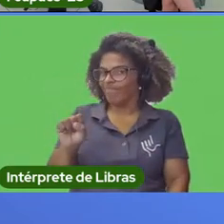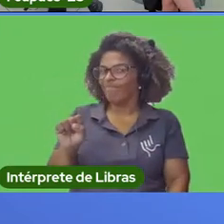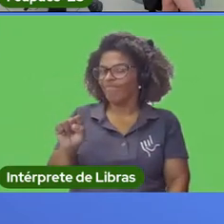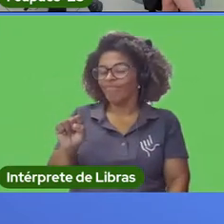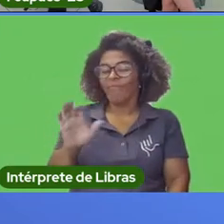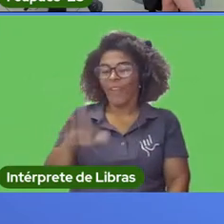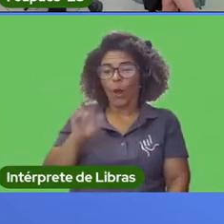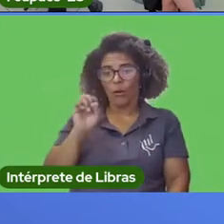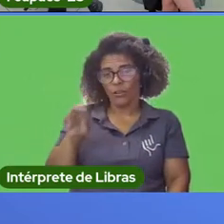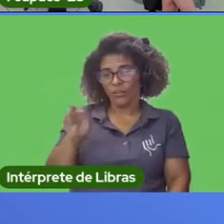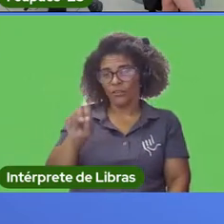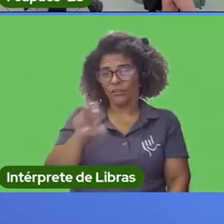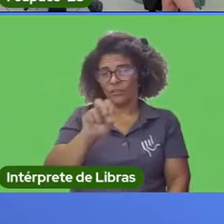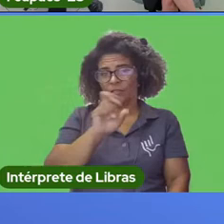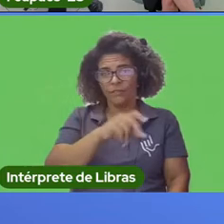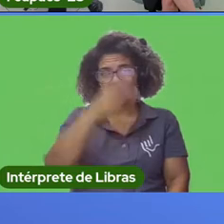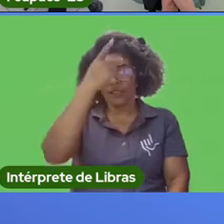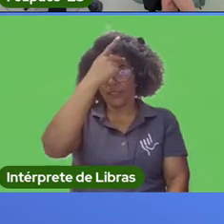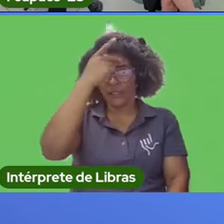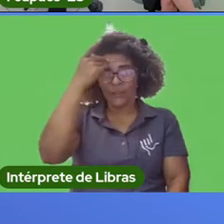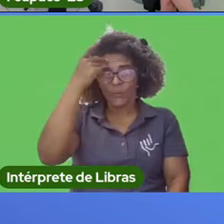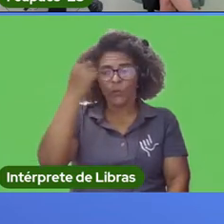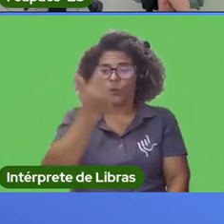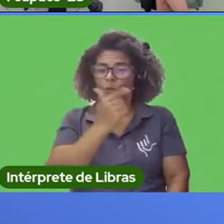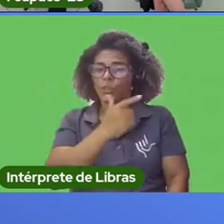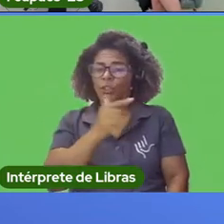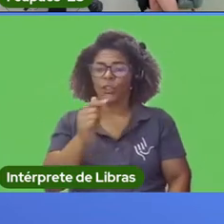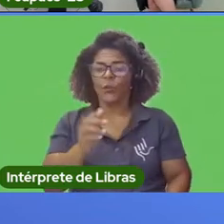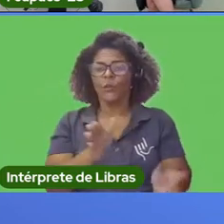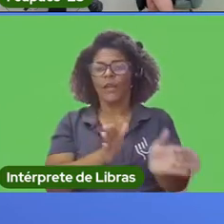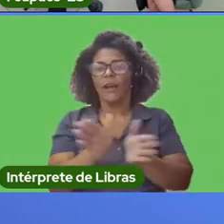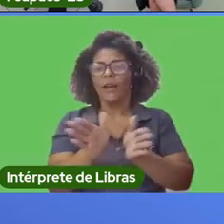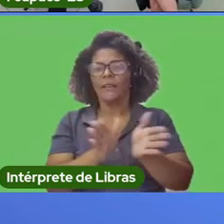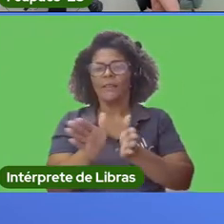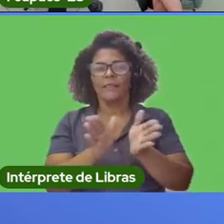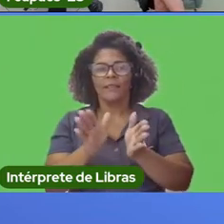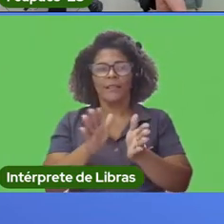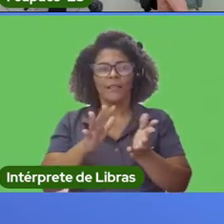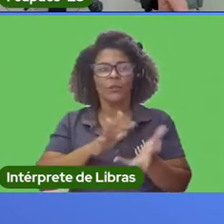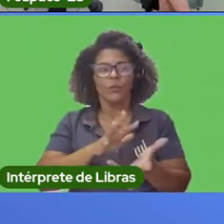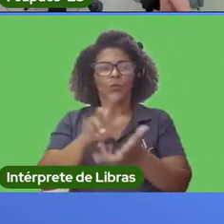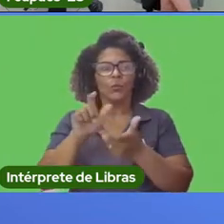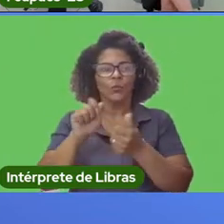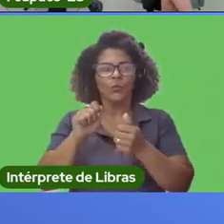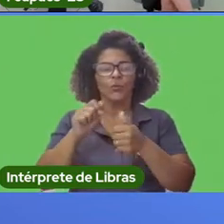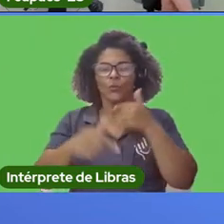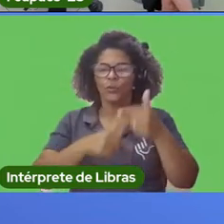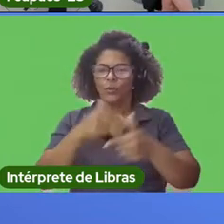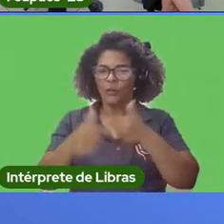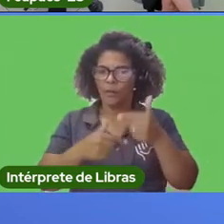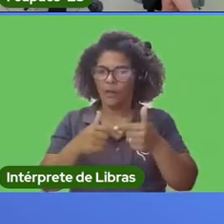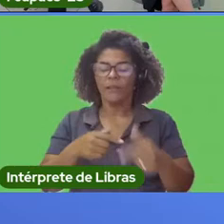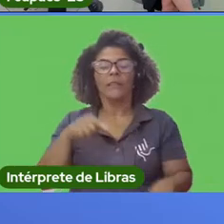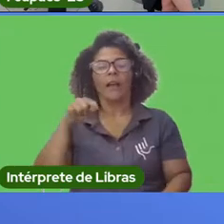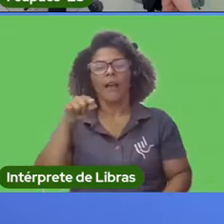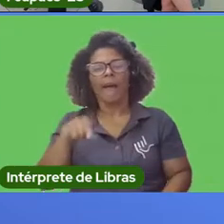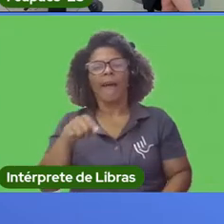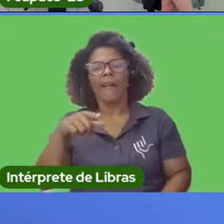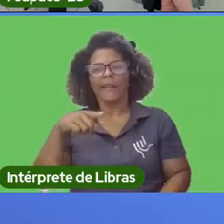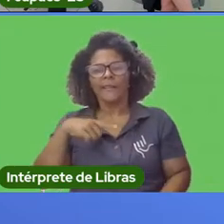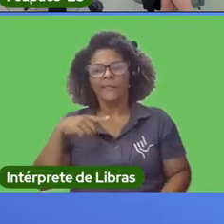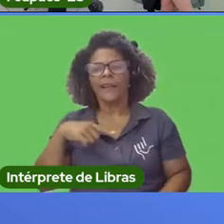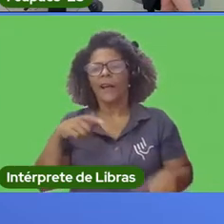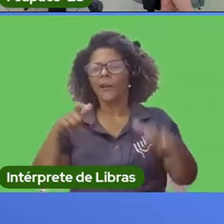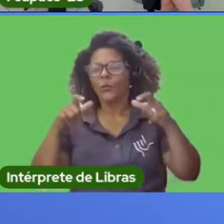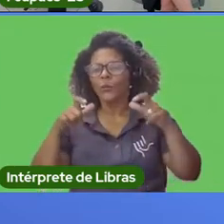caso das pessoas que não acessam a esse mundo do trabalho. Elas acabam, como você disse, numa instância